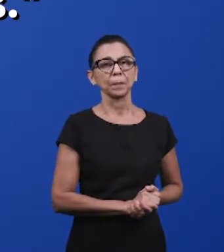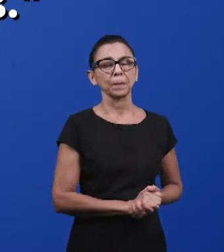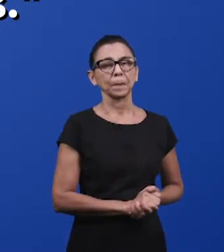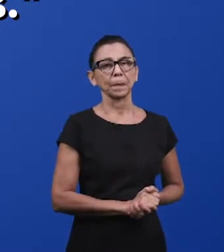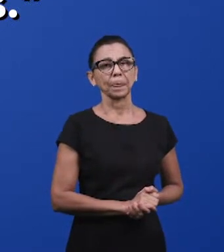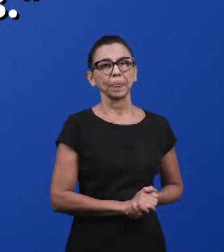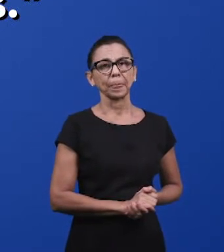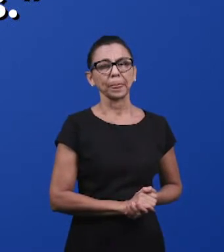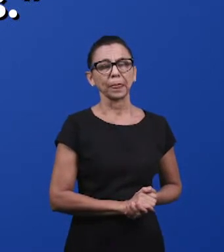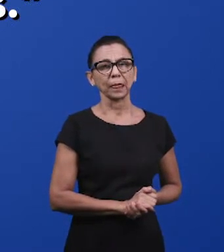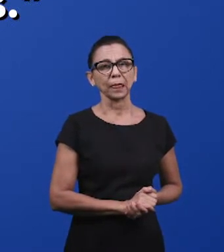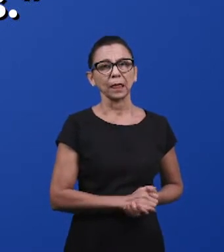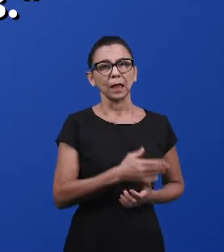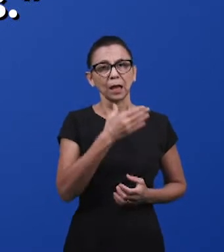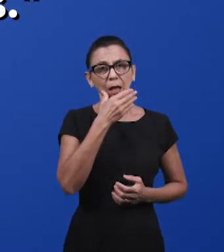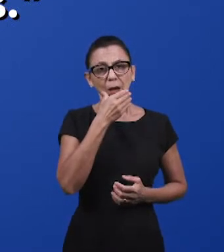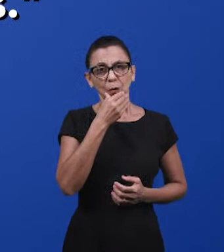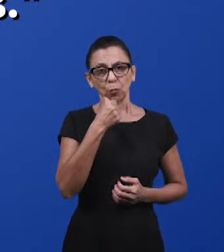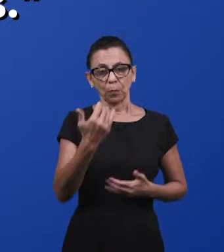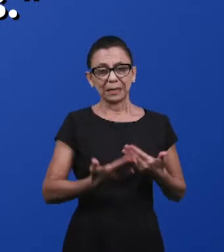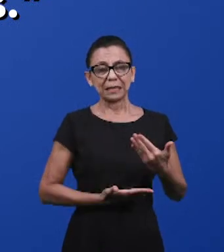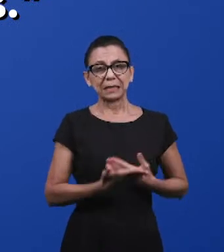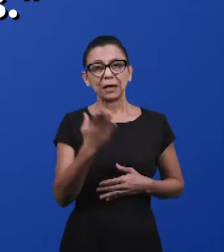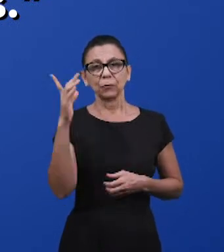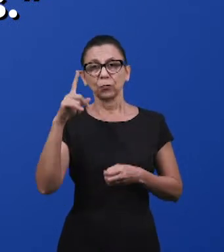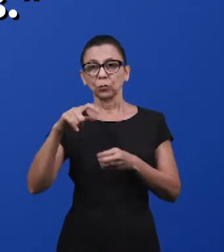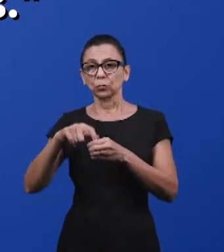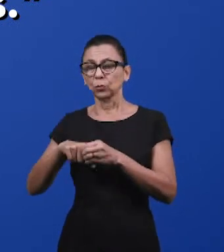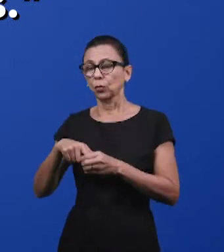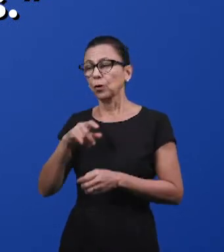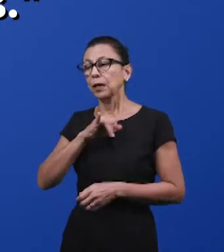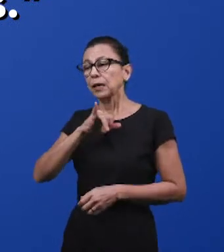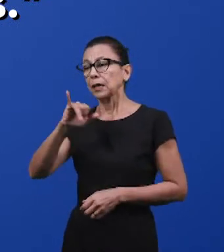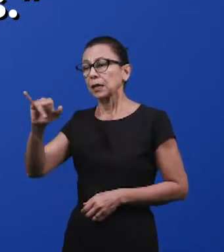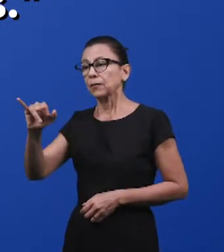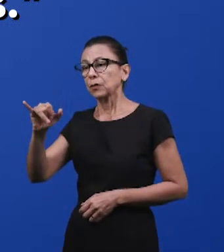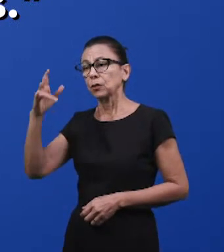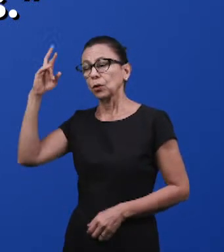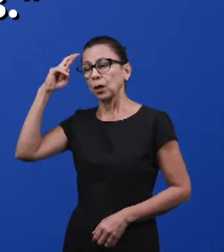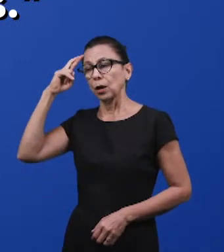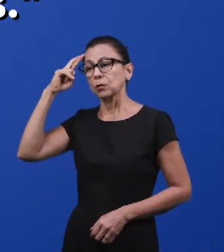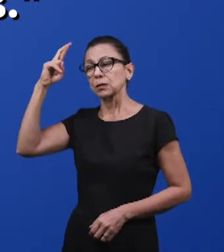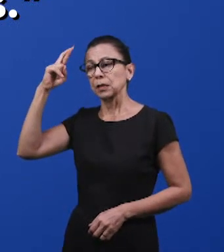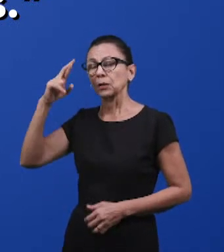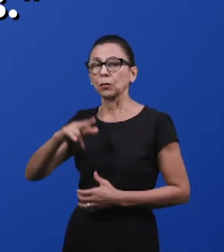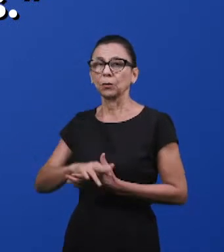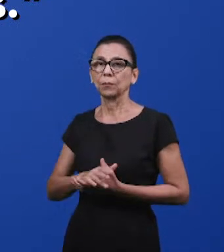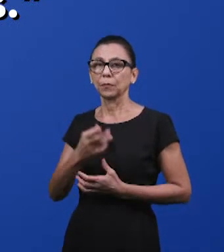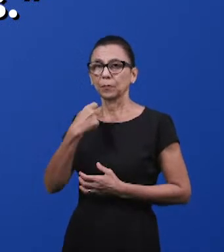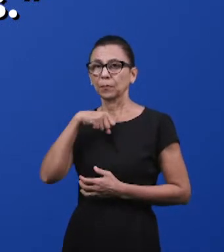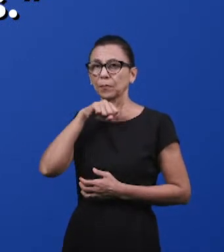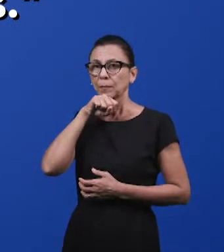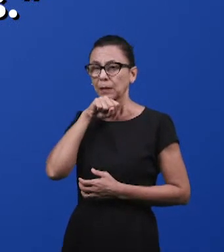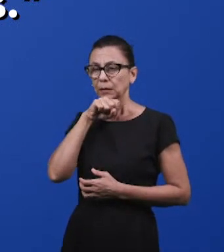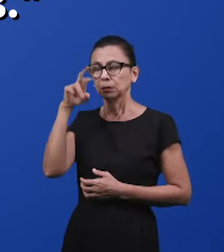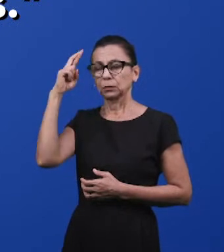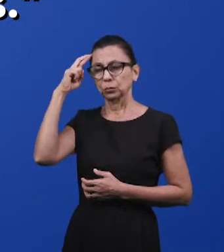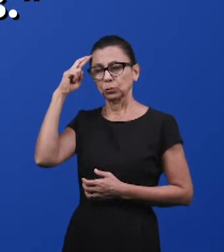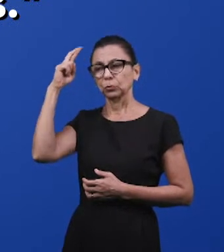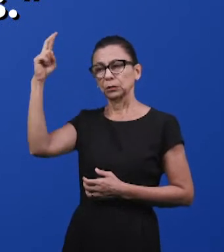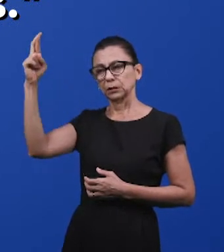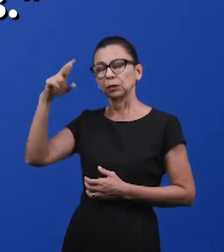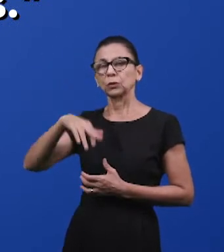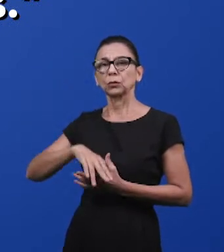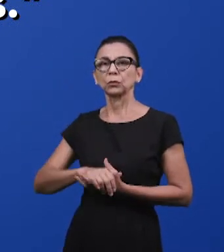ao seu senhor. Então o pai de família, indignado, disse ao seu servo: sai